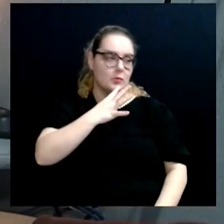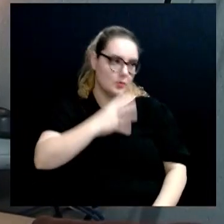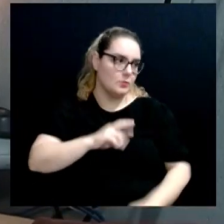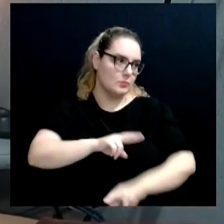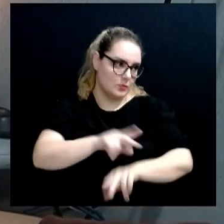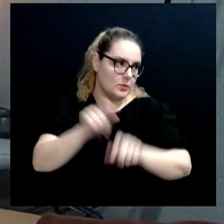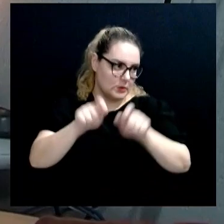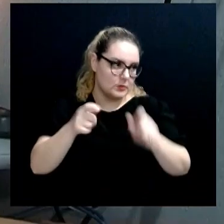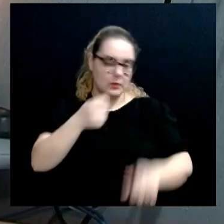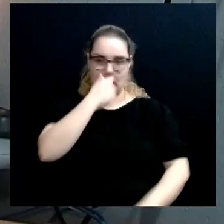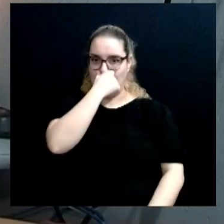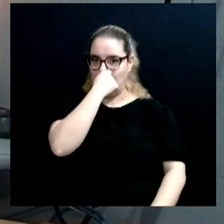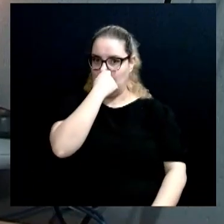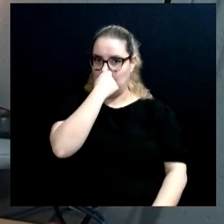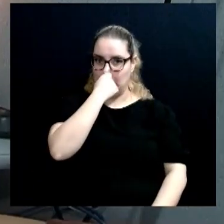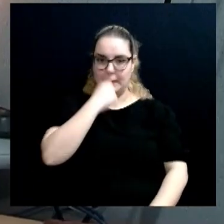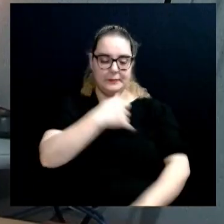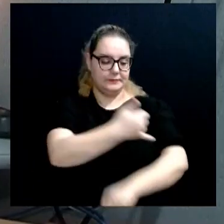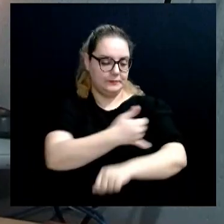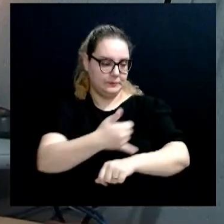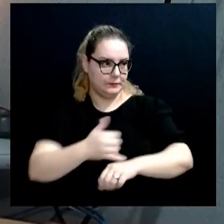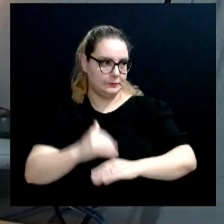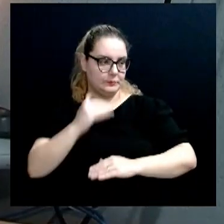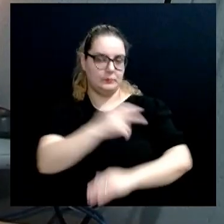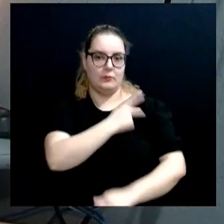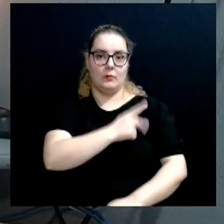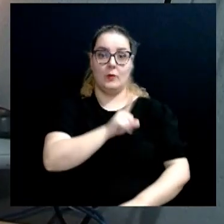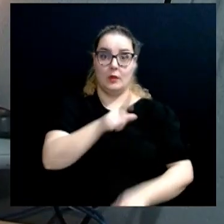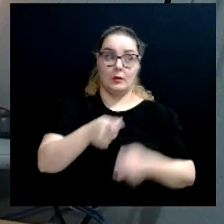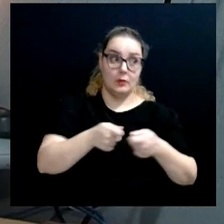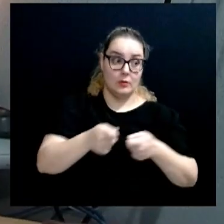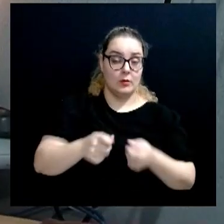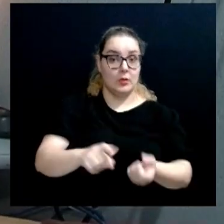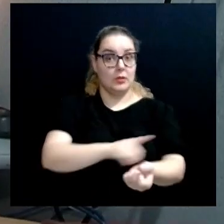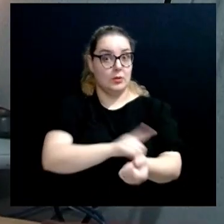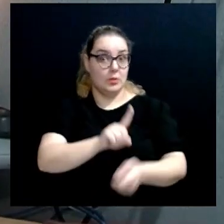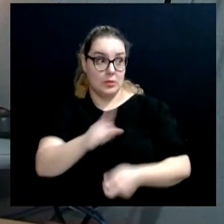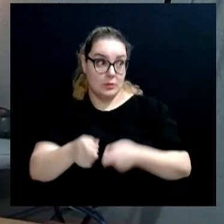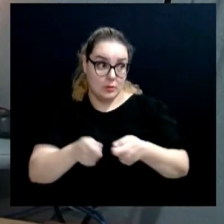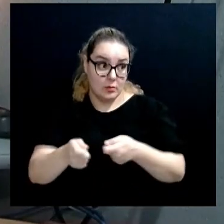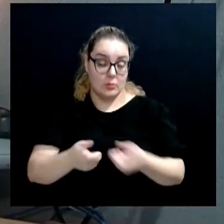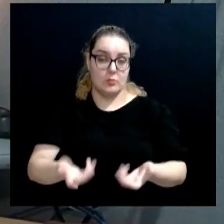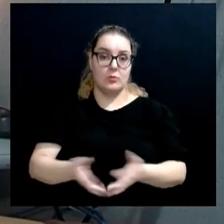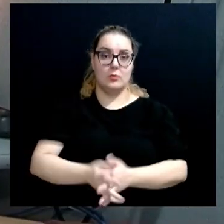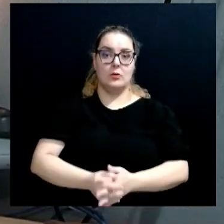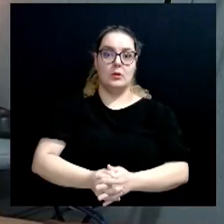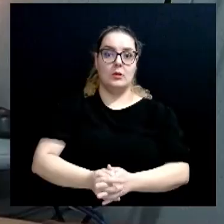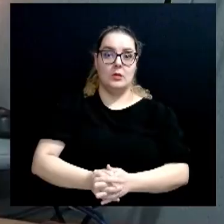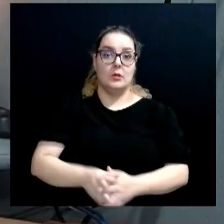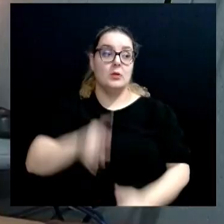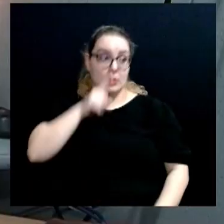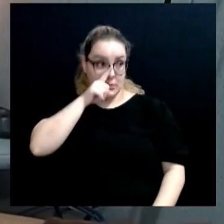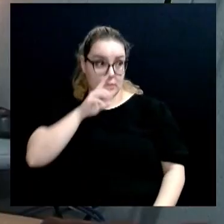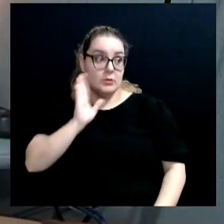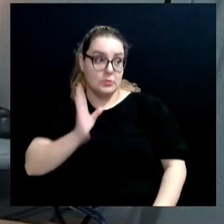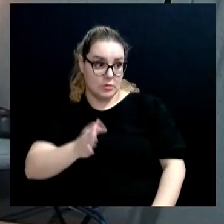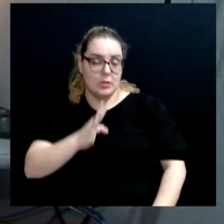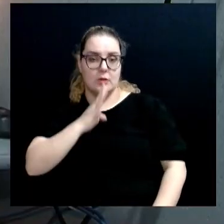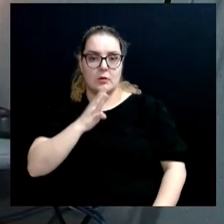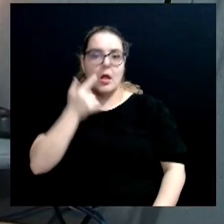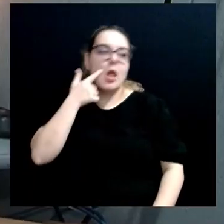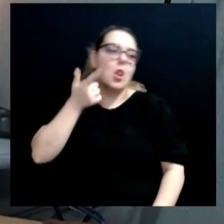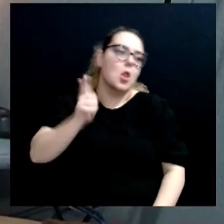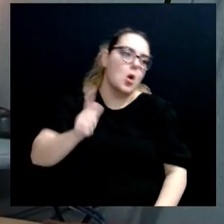pessoal com colesterol alto, hipertensão não controlada, diabetes não controlada, né? São riscos já conhecidos. Lógico que as orientações no